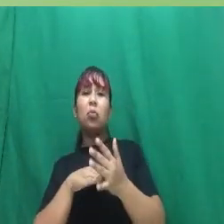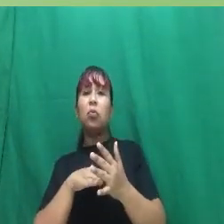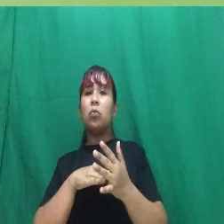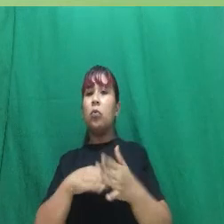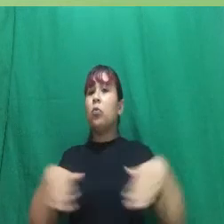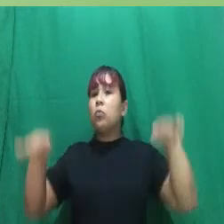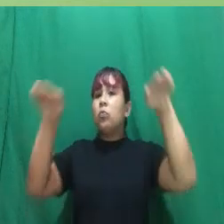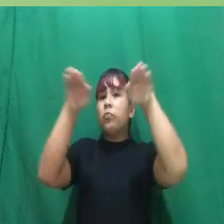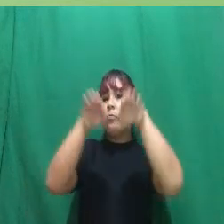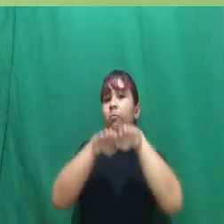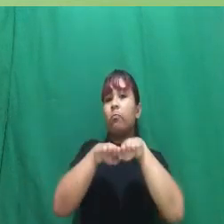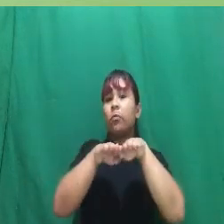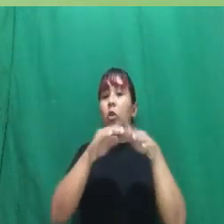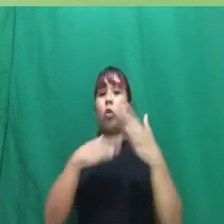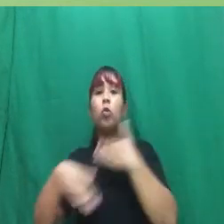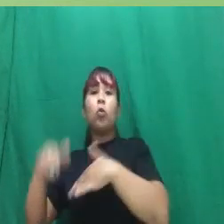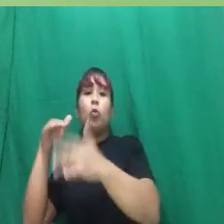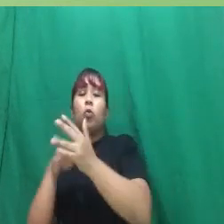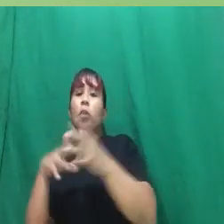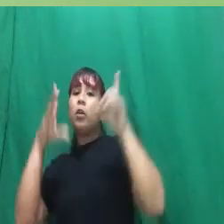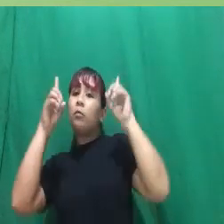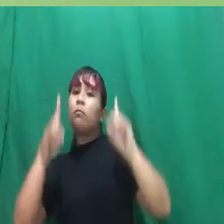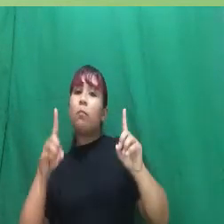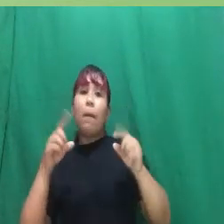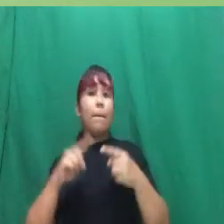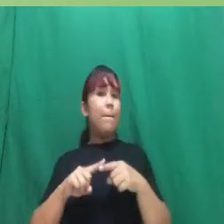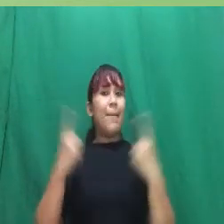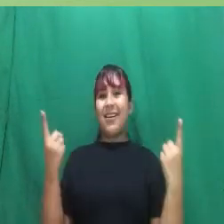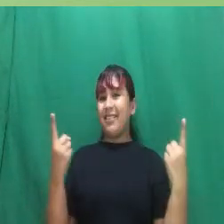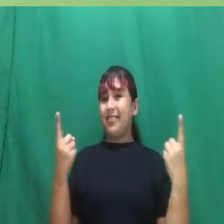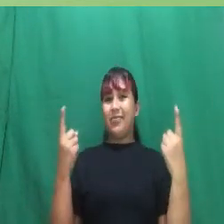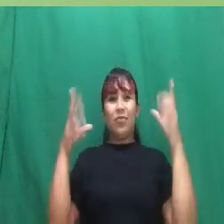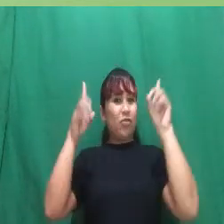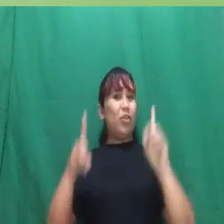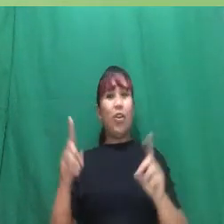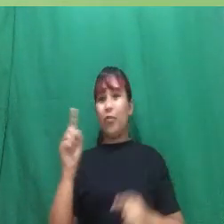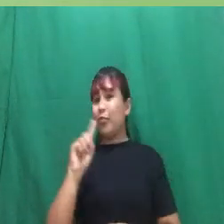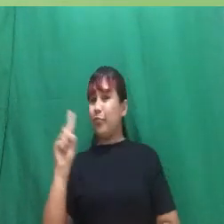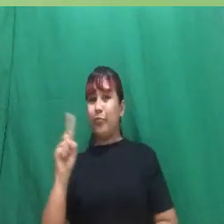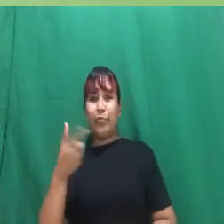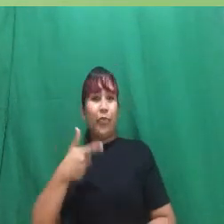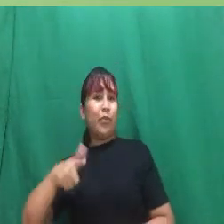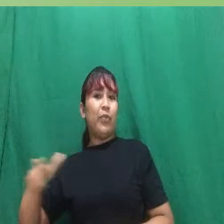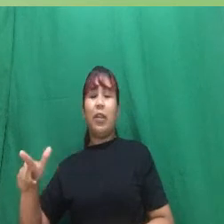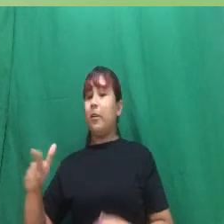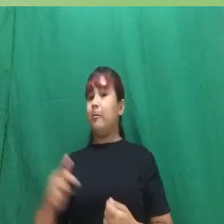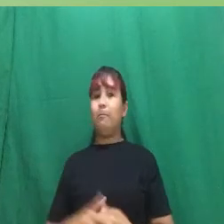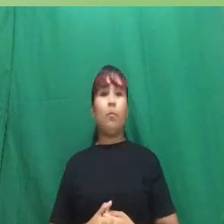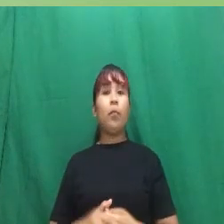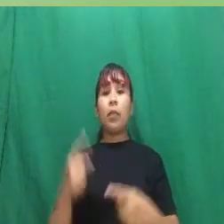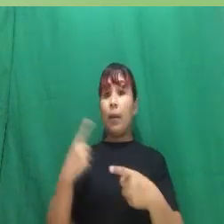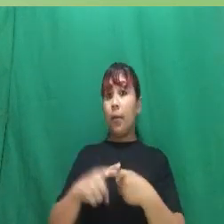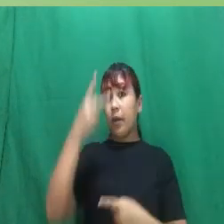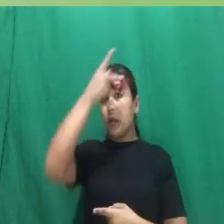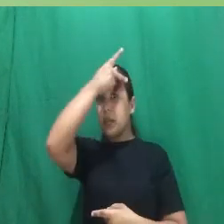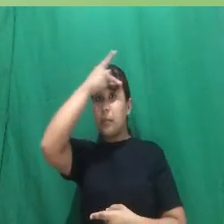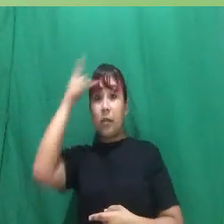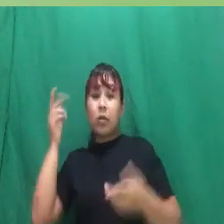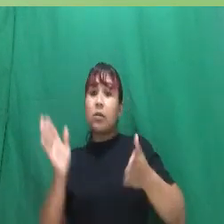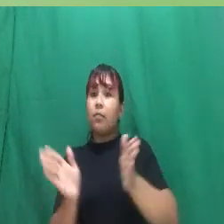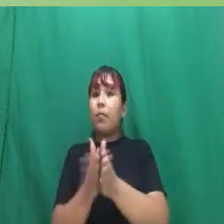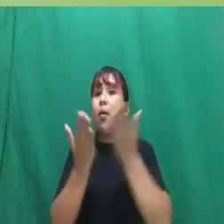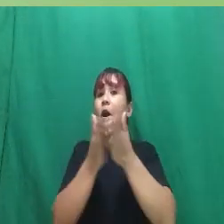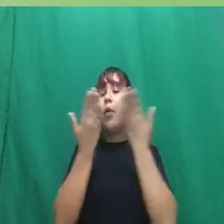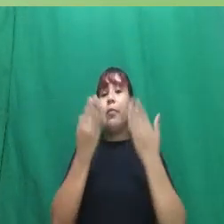Cadê a condição do povo negro? Muitas vezes faltando remédios e tudo, muita conversa. Cadê a defesa do